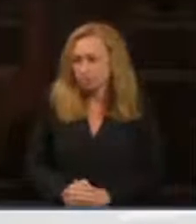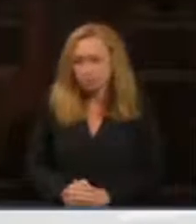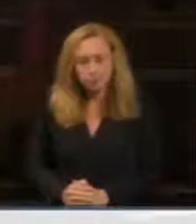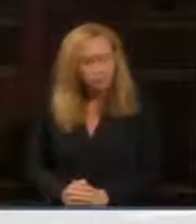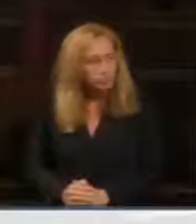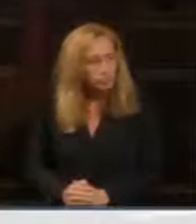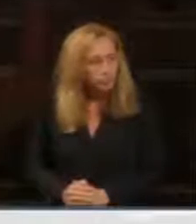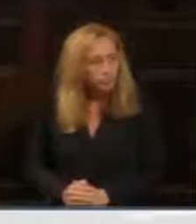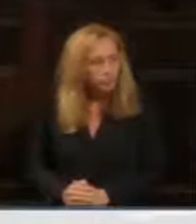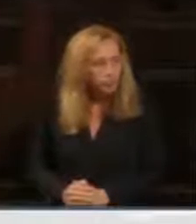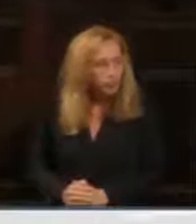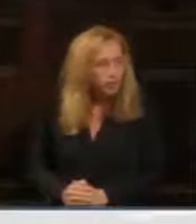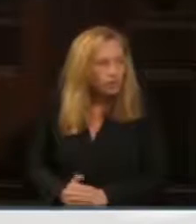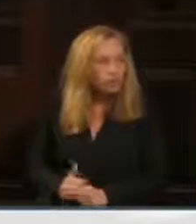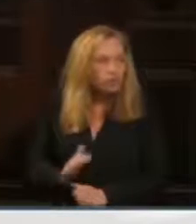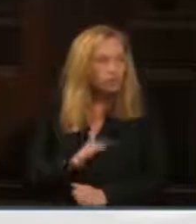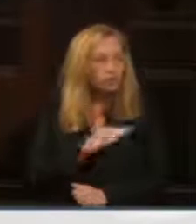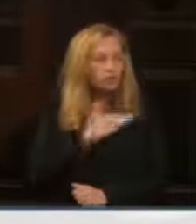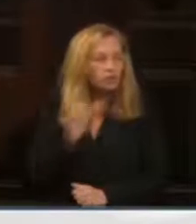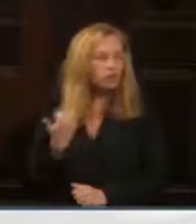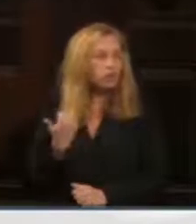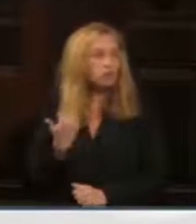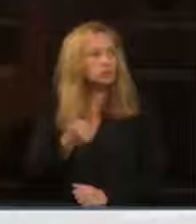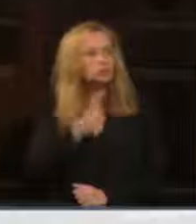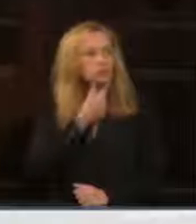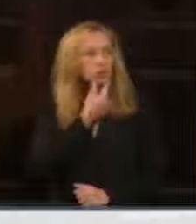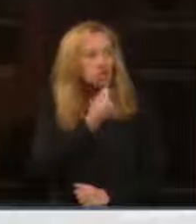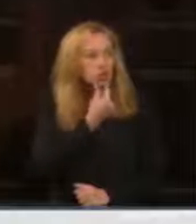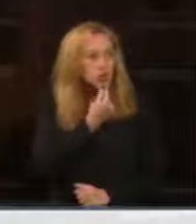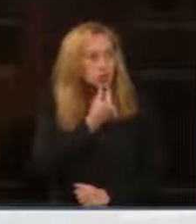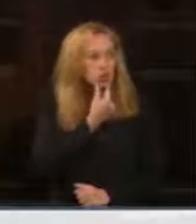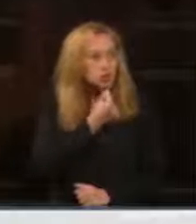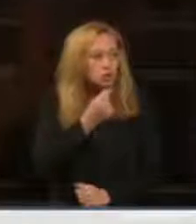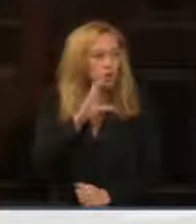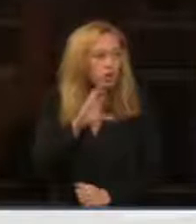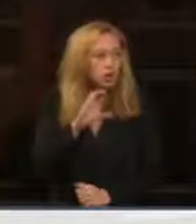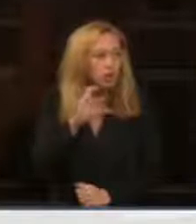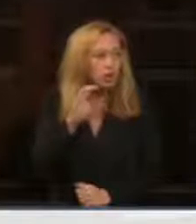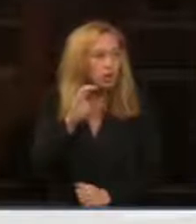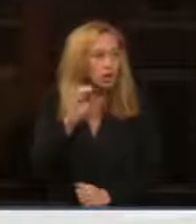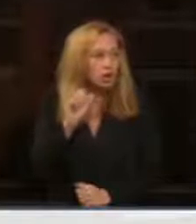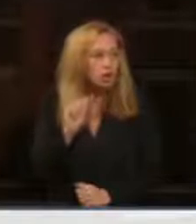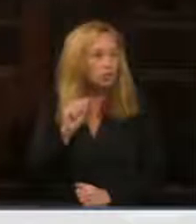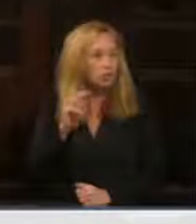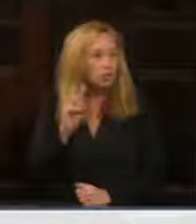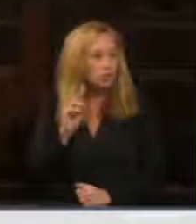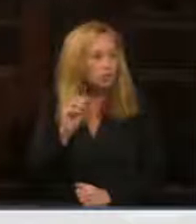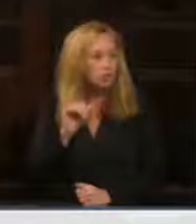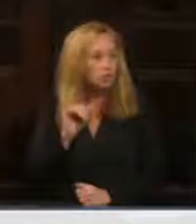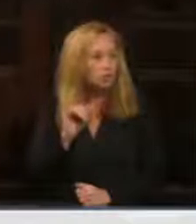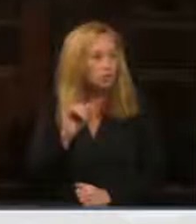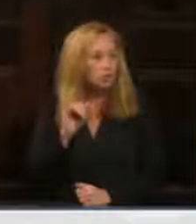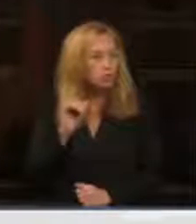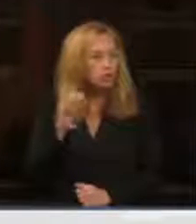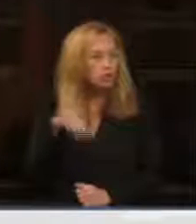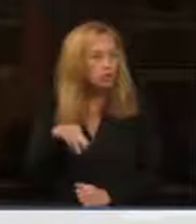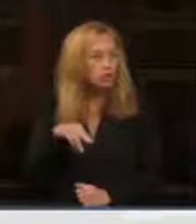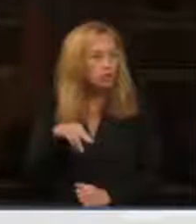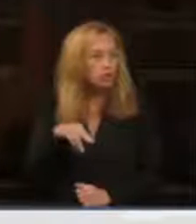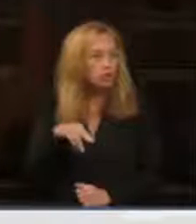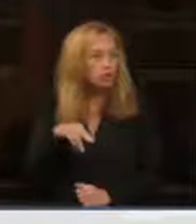o assassinato de um menino chamado Cauã Peixoto, de 12 anos, neste fim de